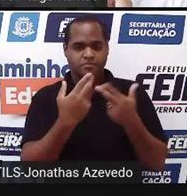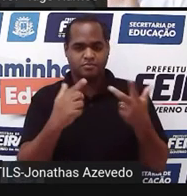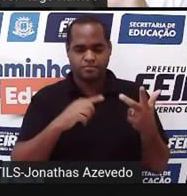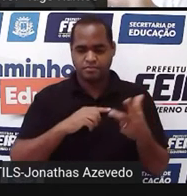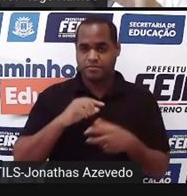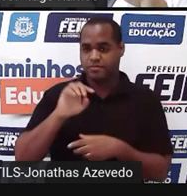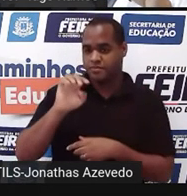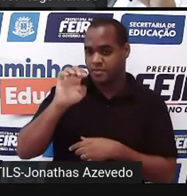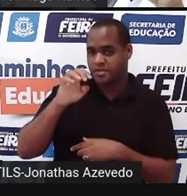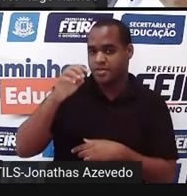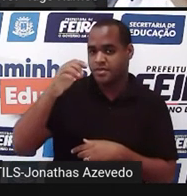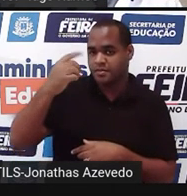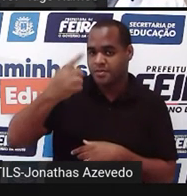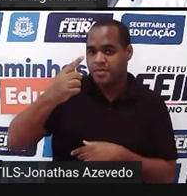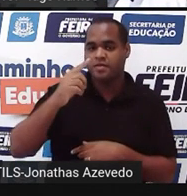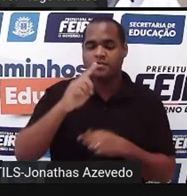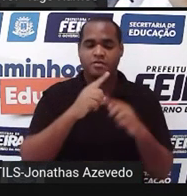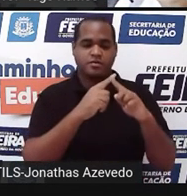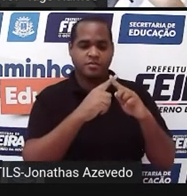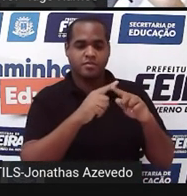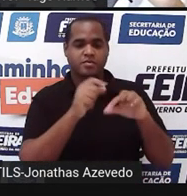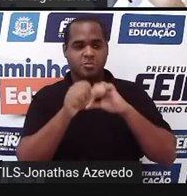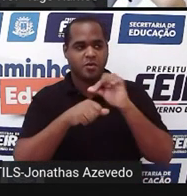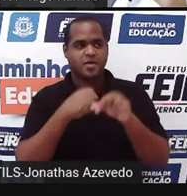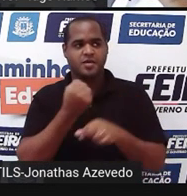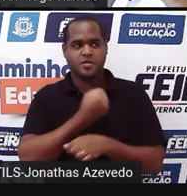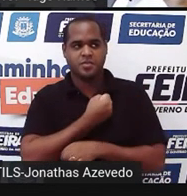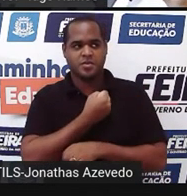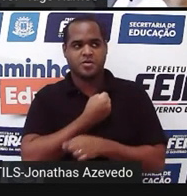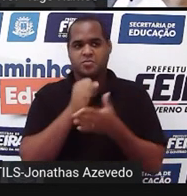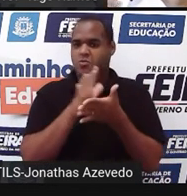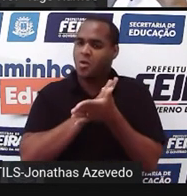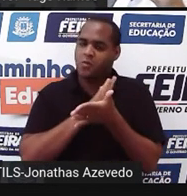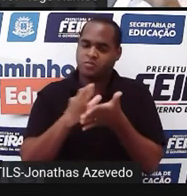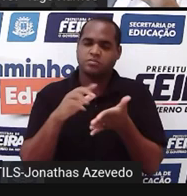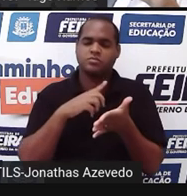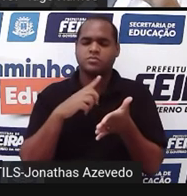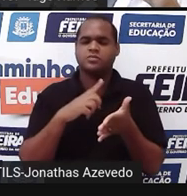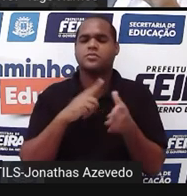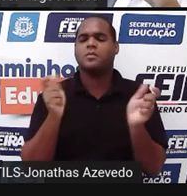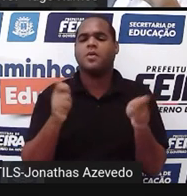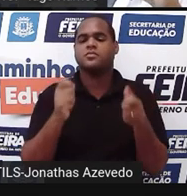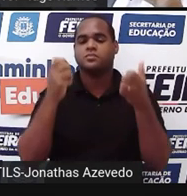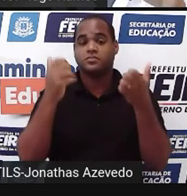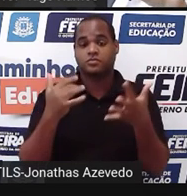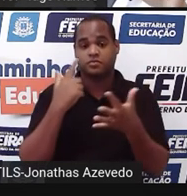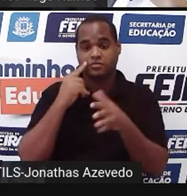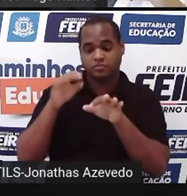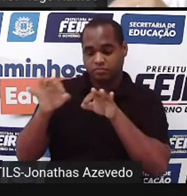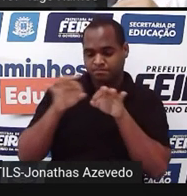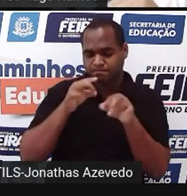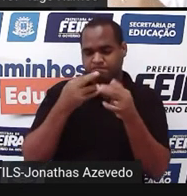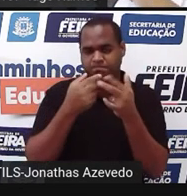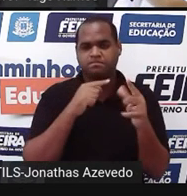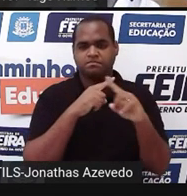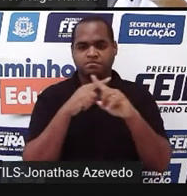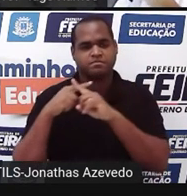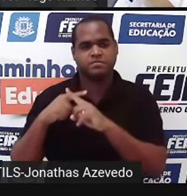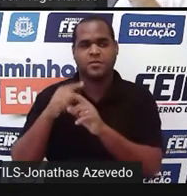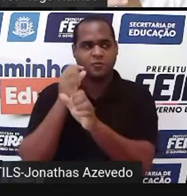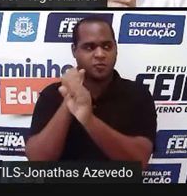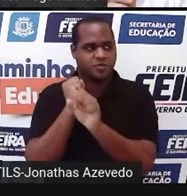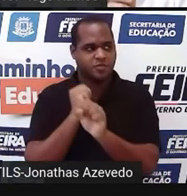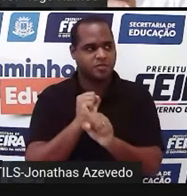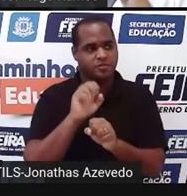equações multiplica por algum número de forma que quando eu fizesse a multiplicação e só